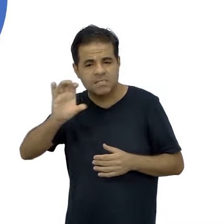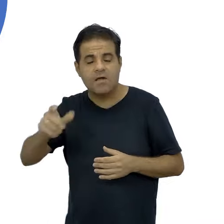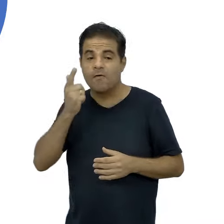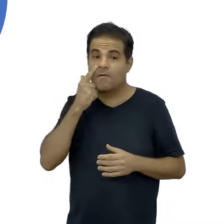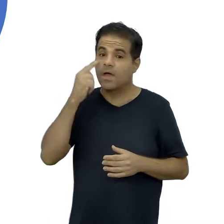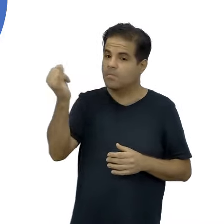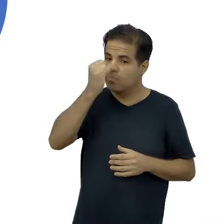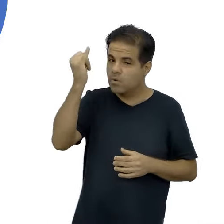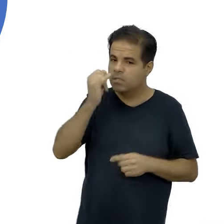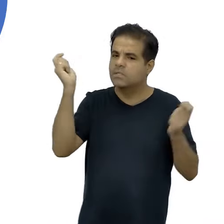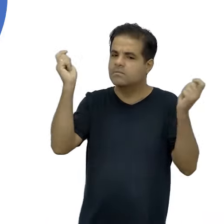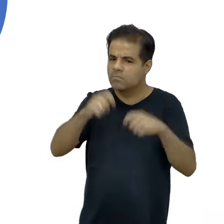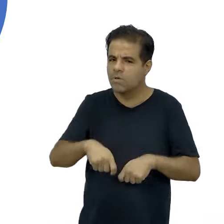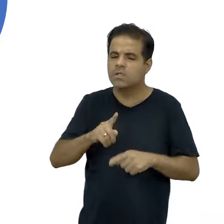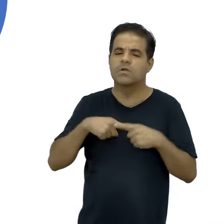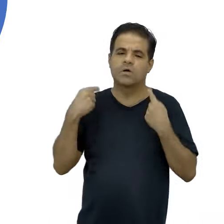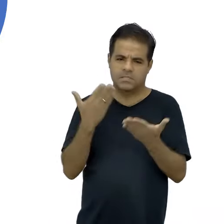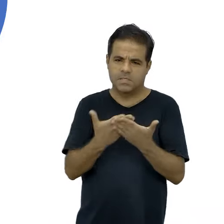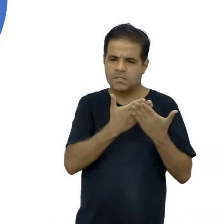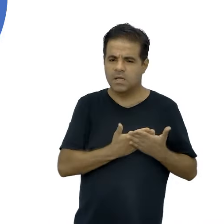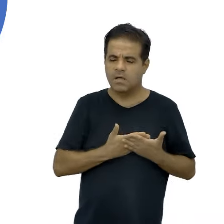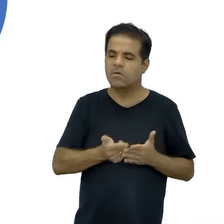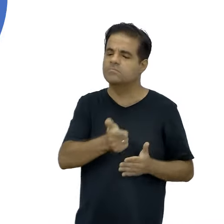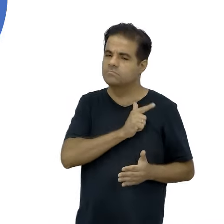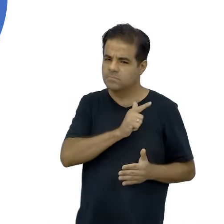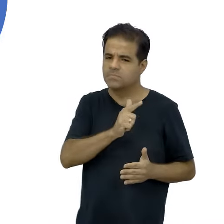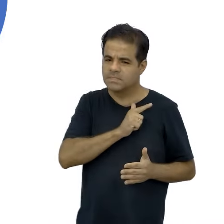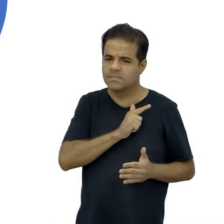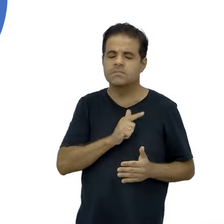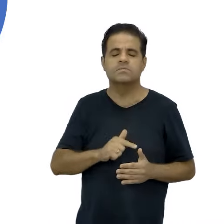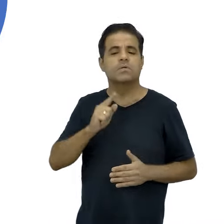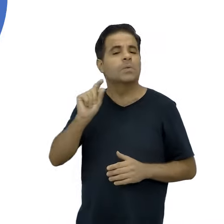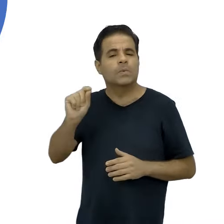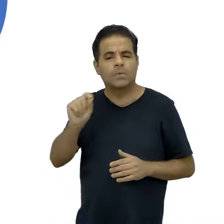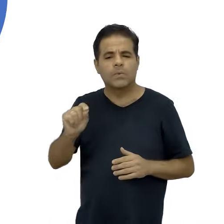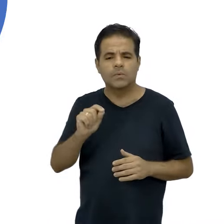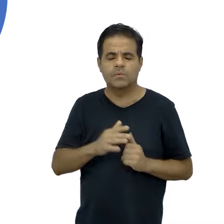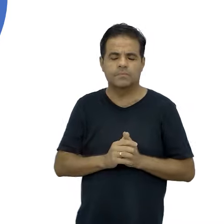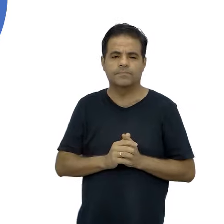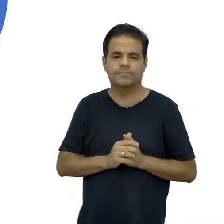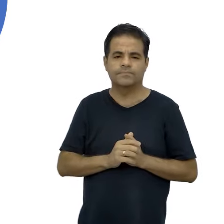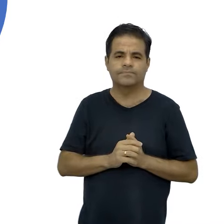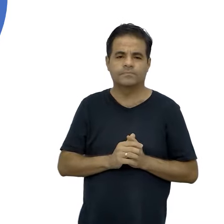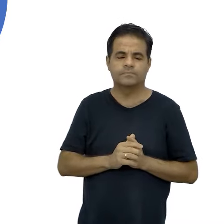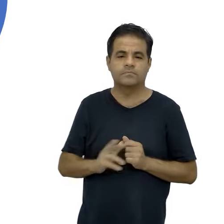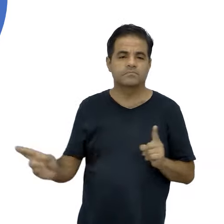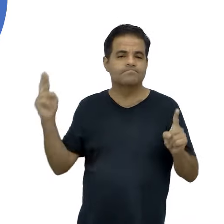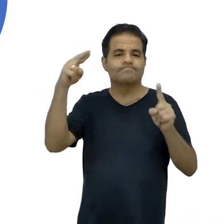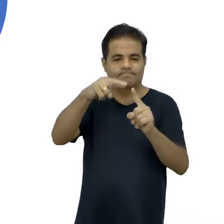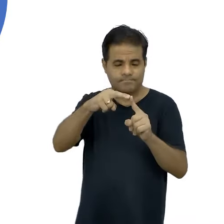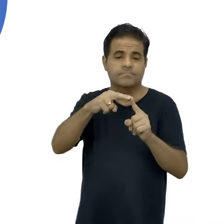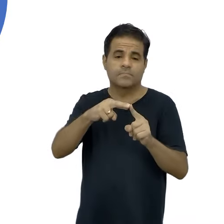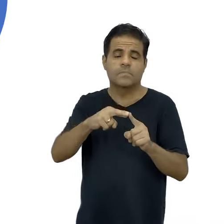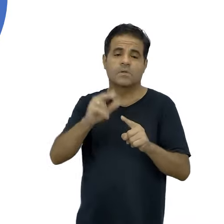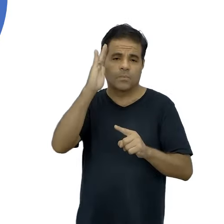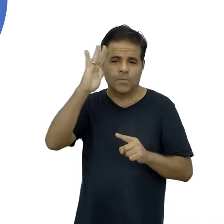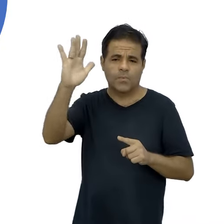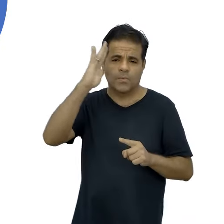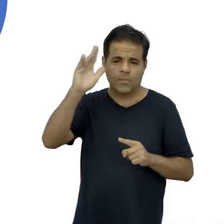importância das nossas aulas conter também, né, um referencial